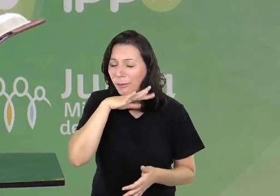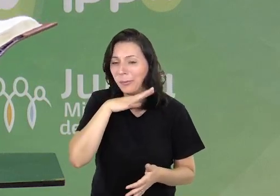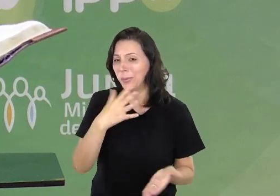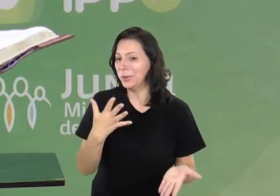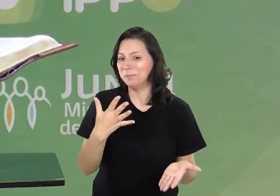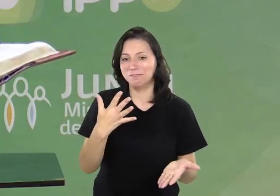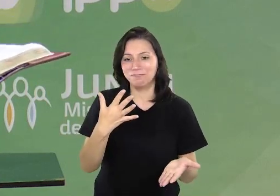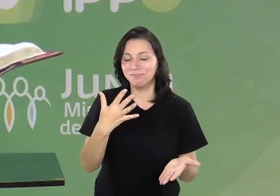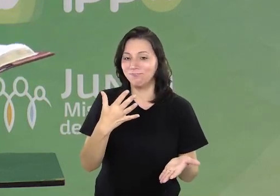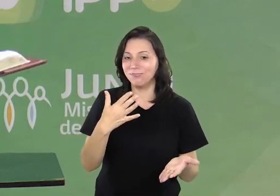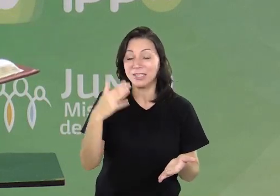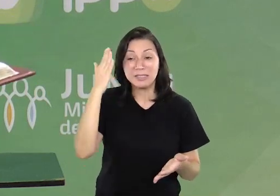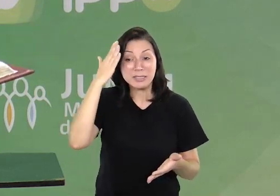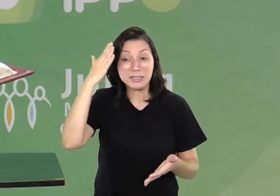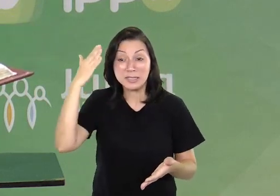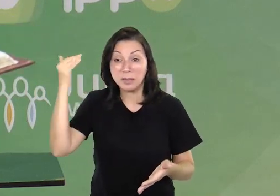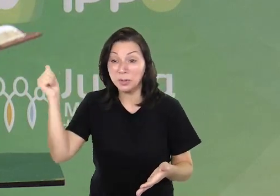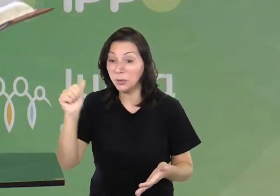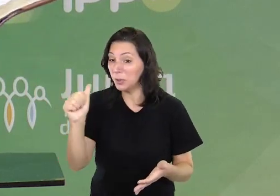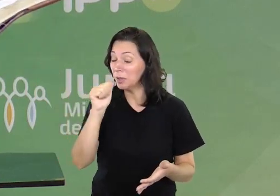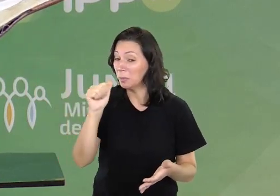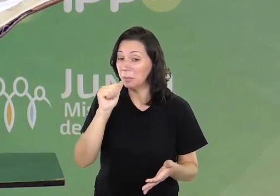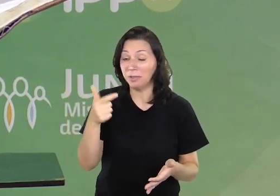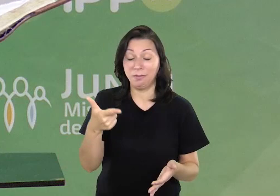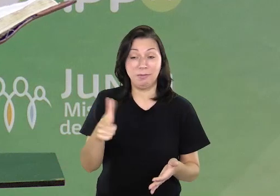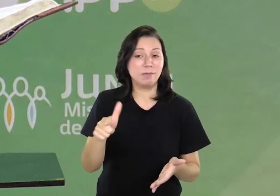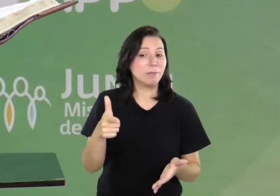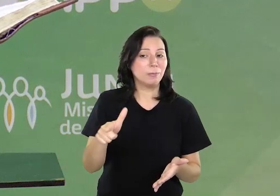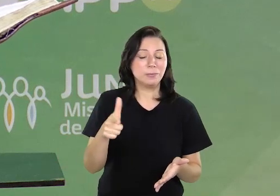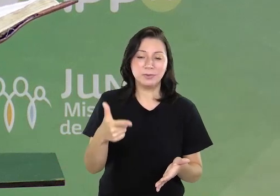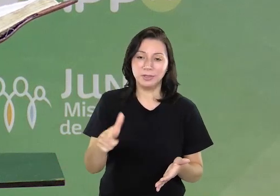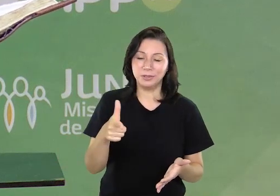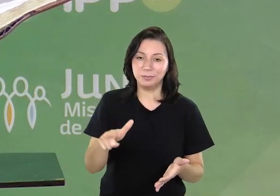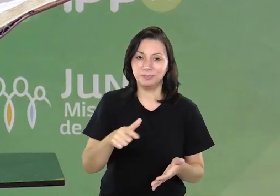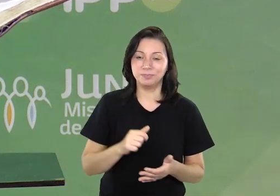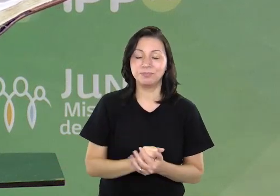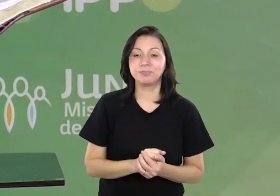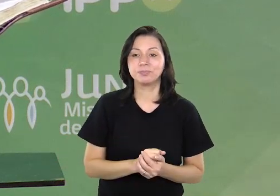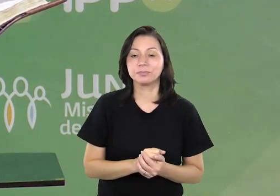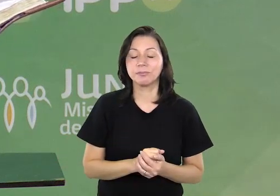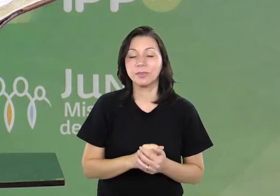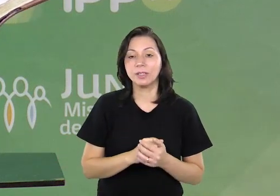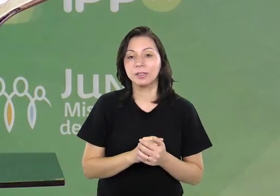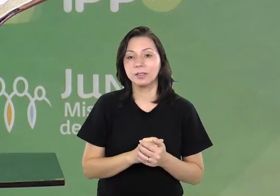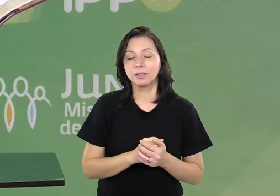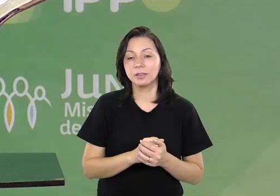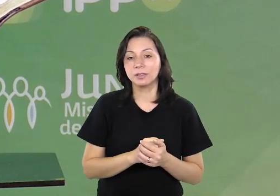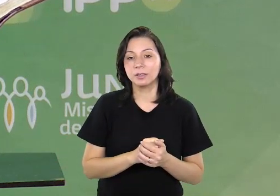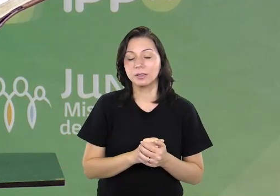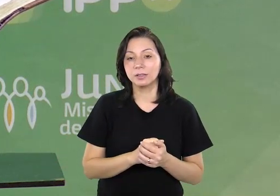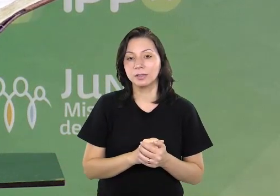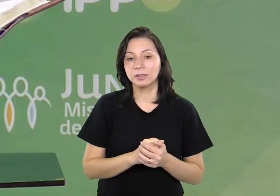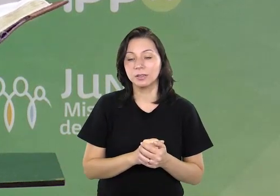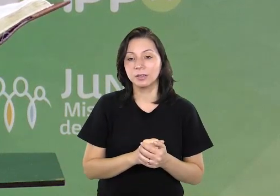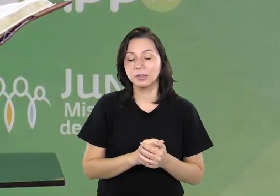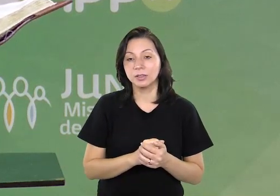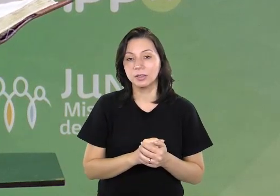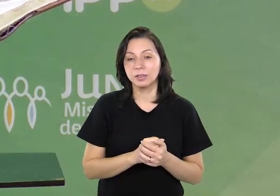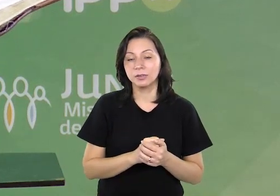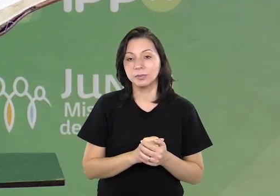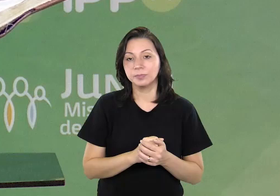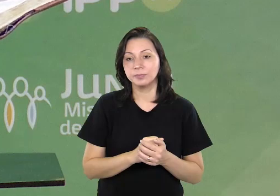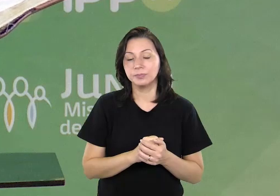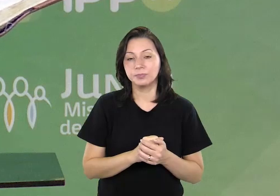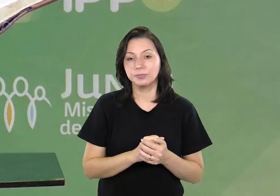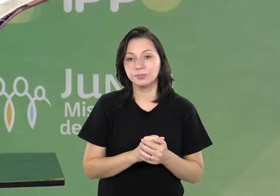uma resolução inconsequente Olha aí comigo e ele diz o seguinte eu vou me reger com tudo